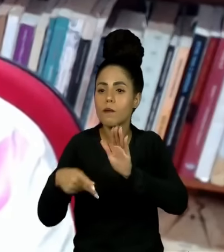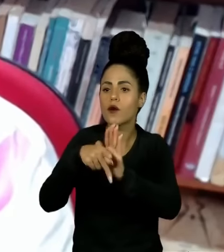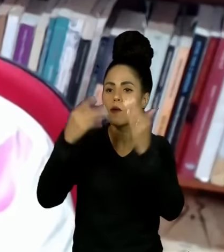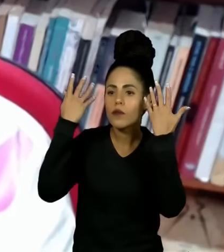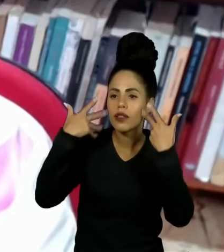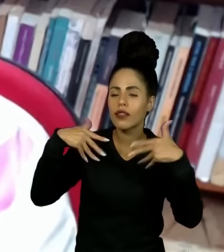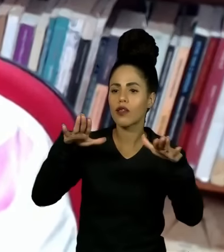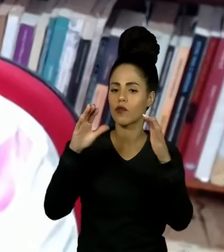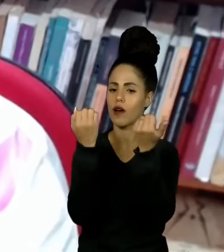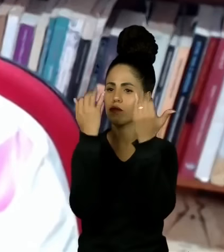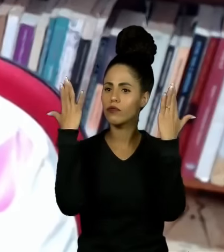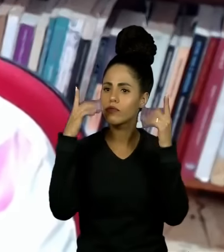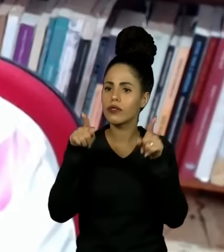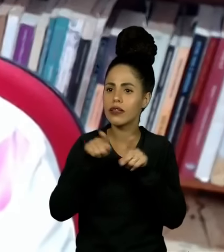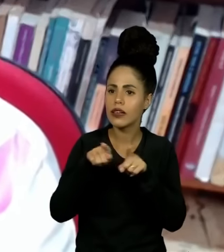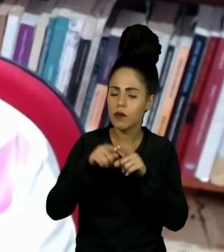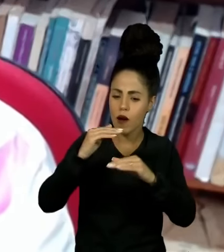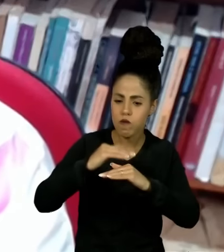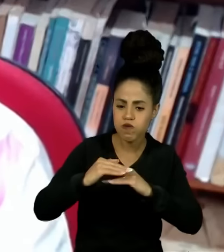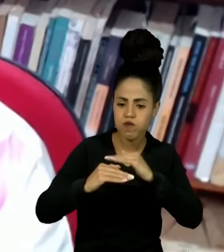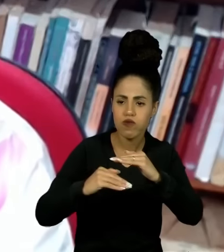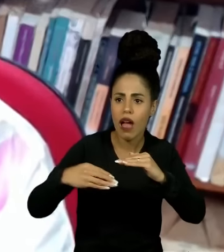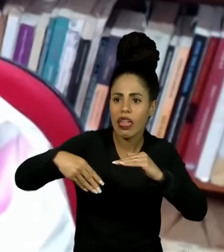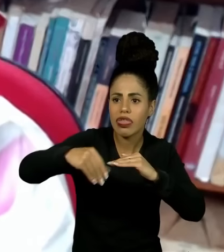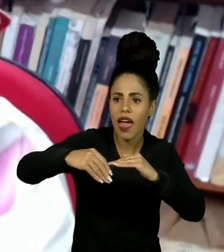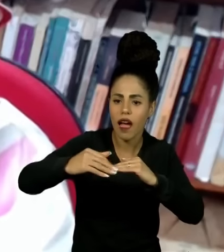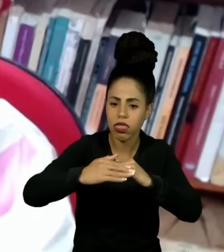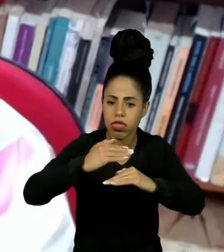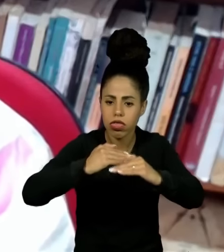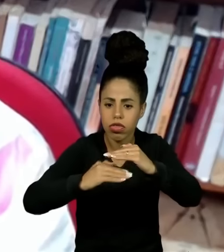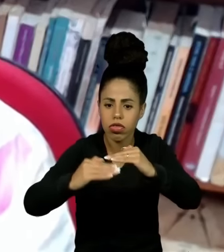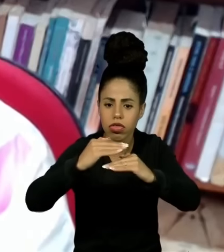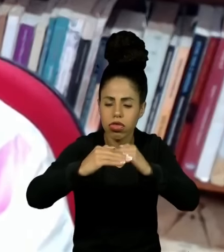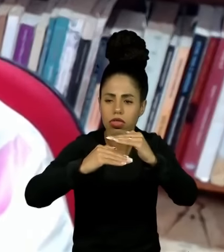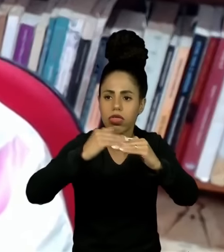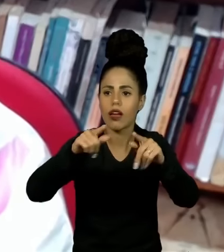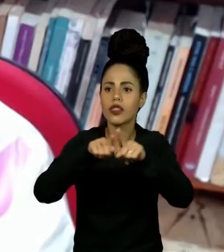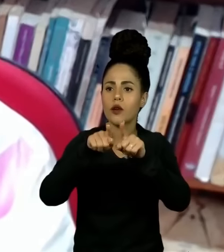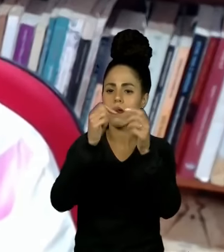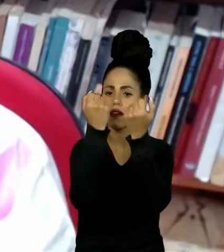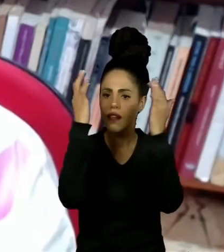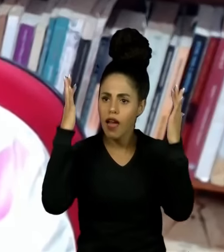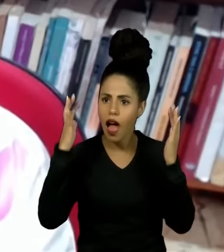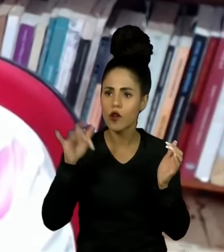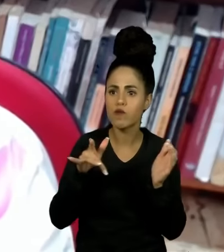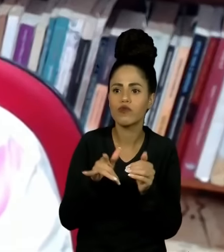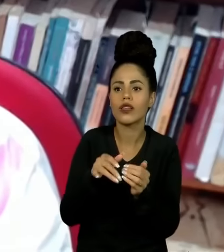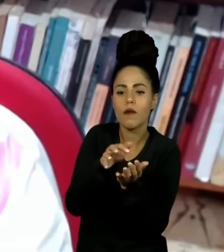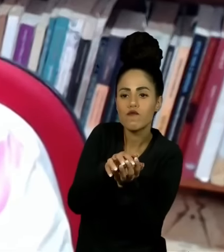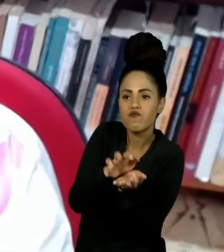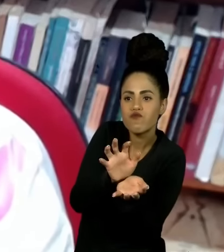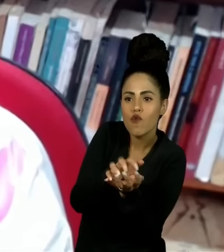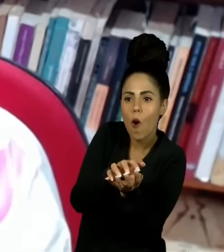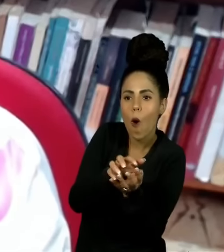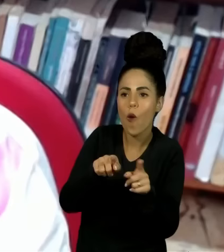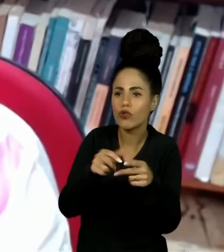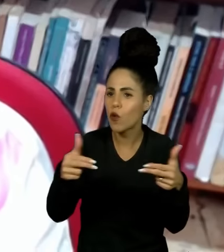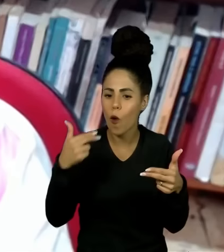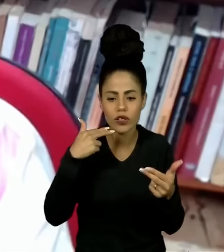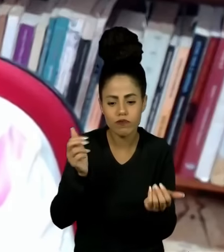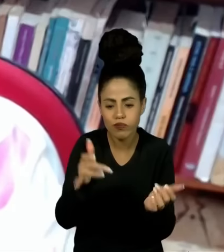e coberto por camadas de terra, aí vem vegetação, restos de concha, moluscos. Seria mais